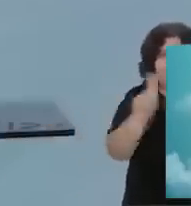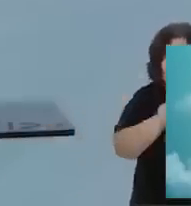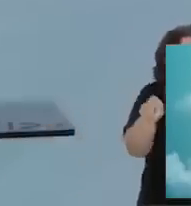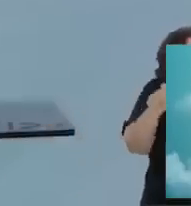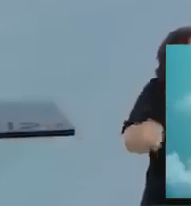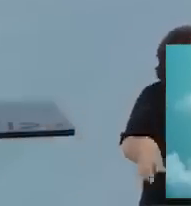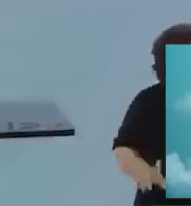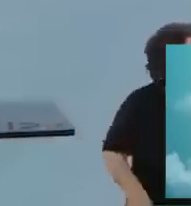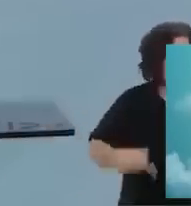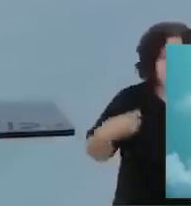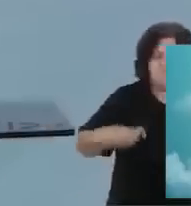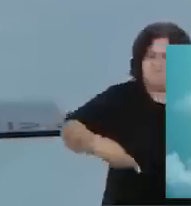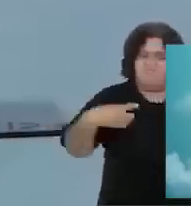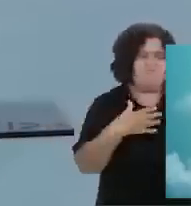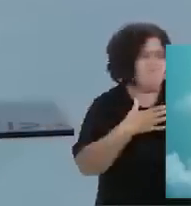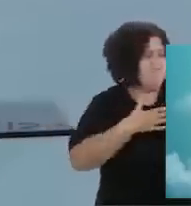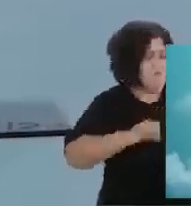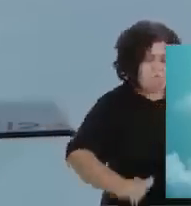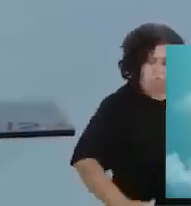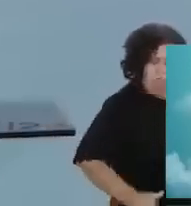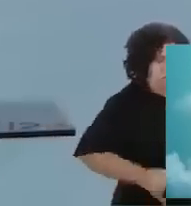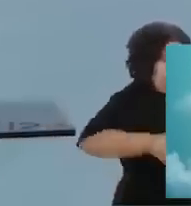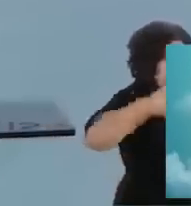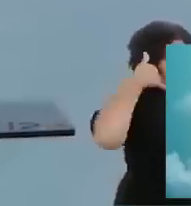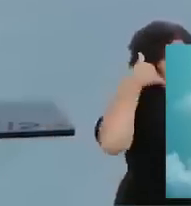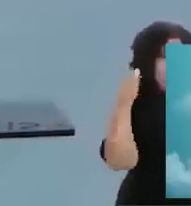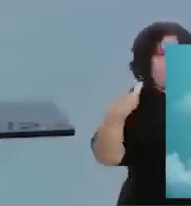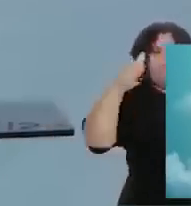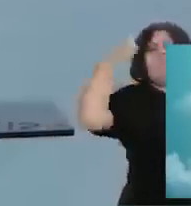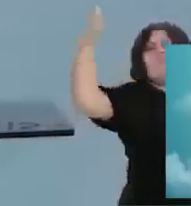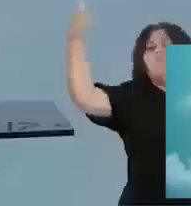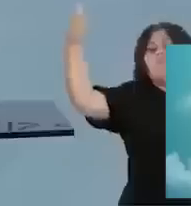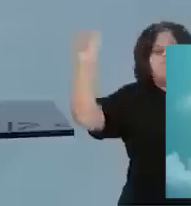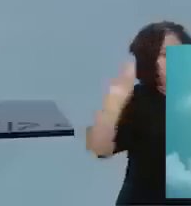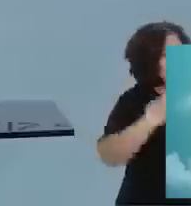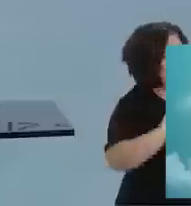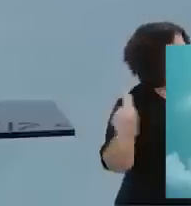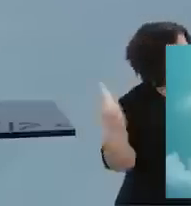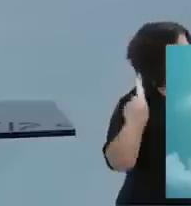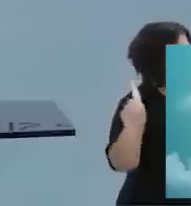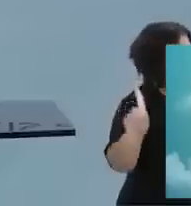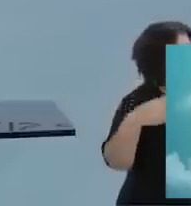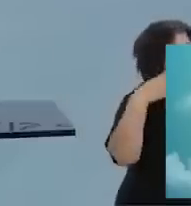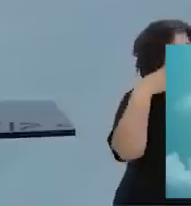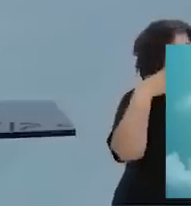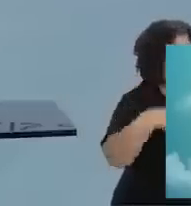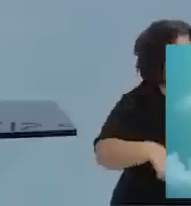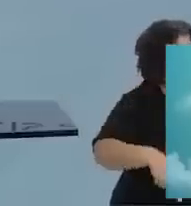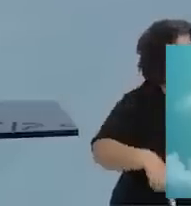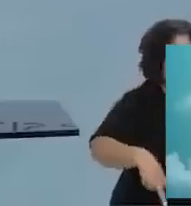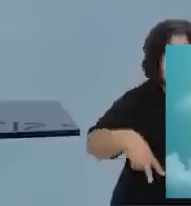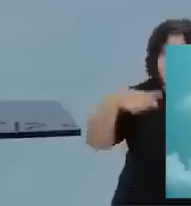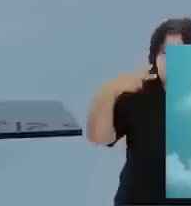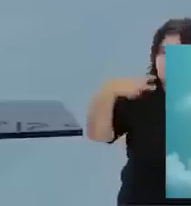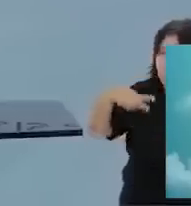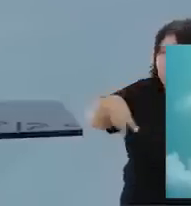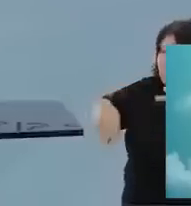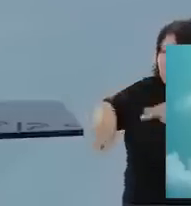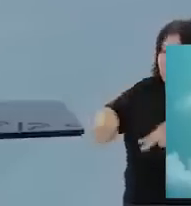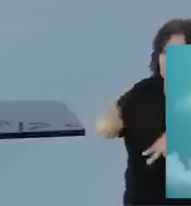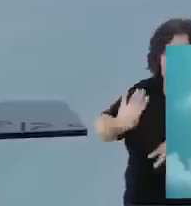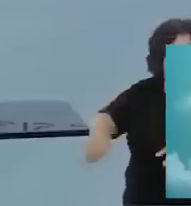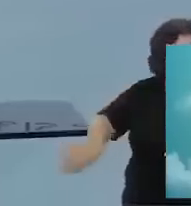é não se julgar mais importante, é não olhar o seu irmão de tamanco alto, de cima do pedestal,